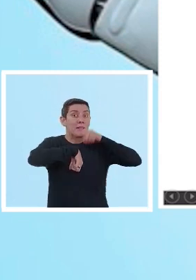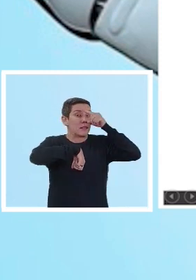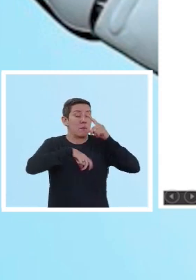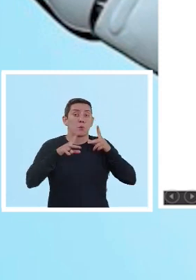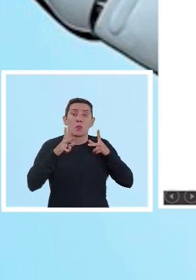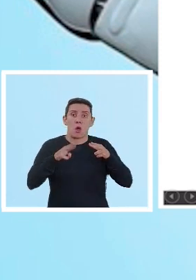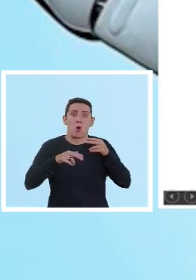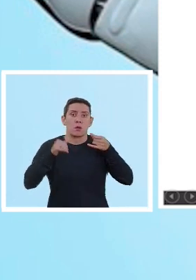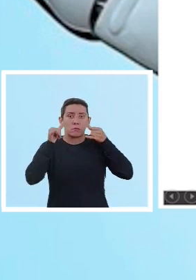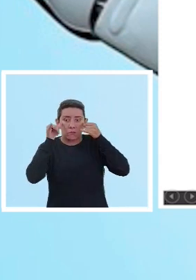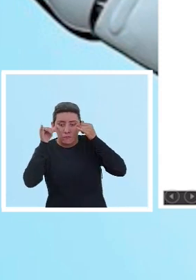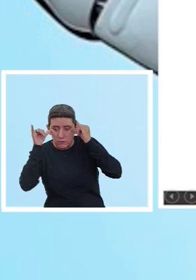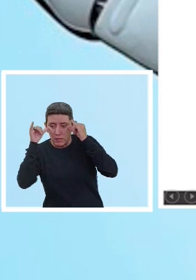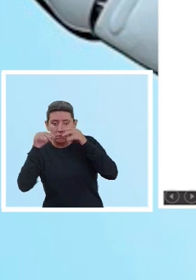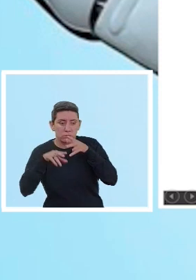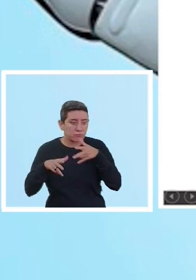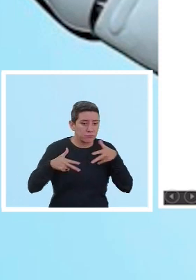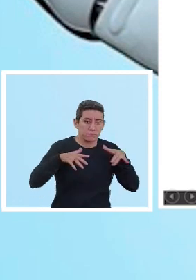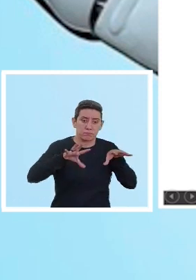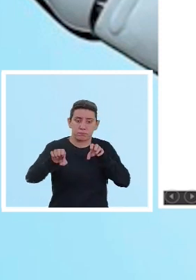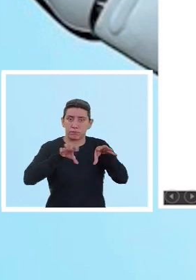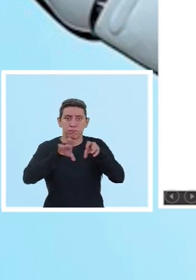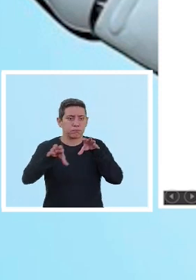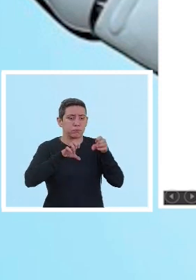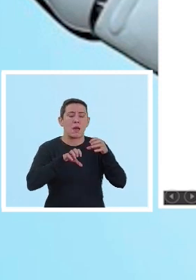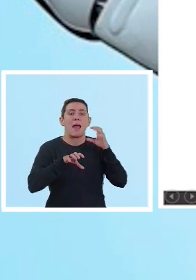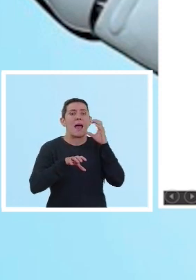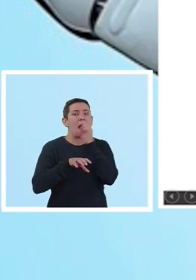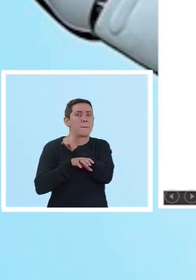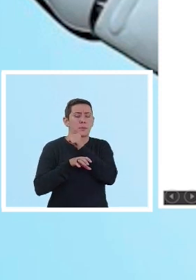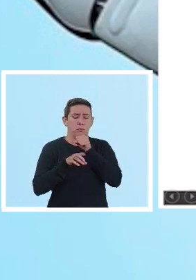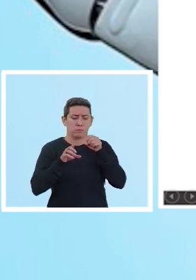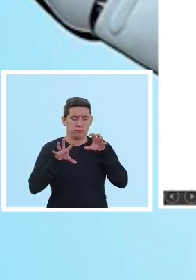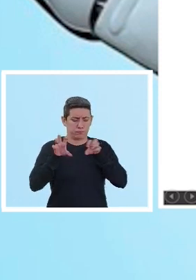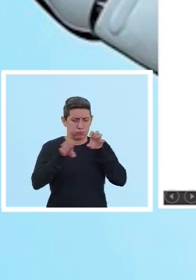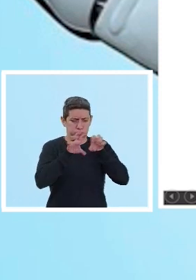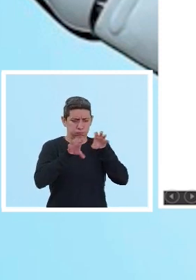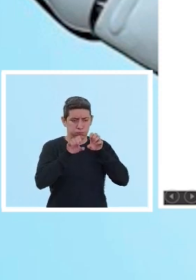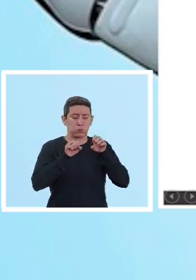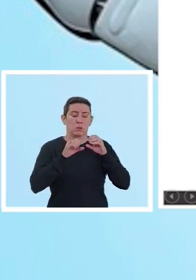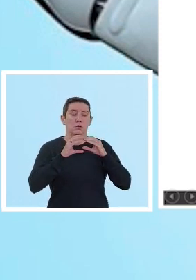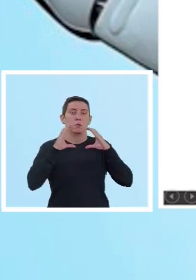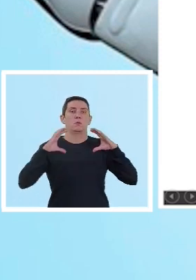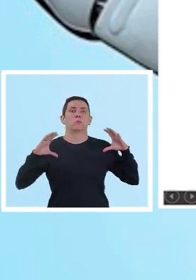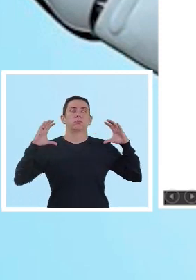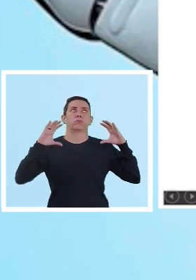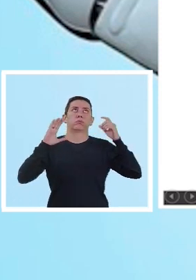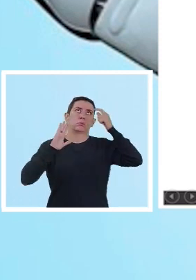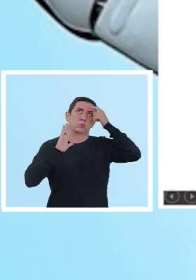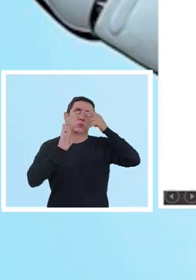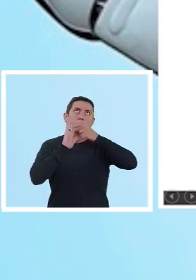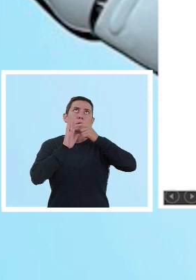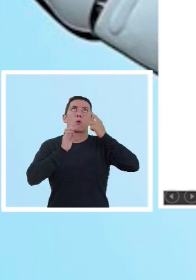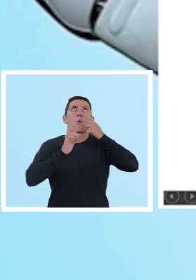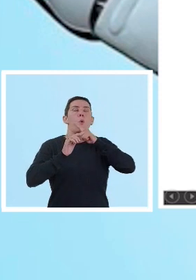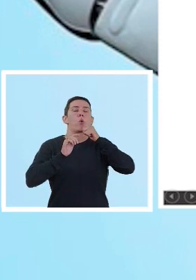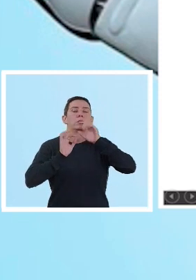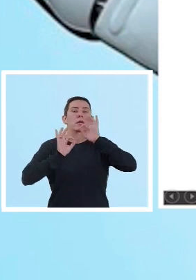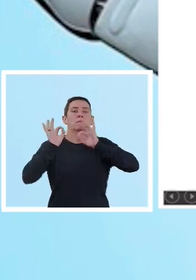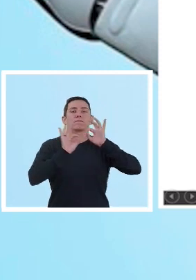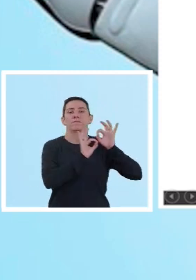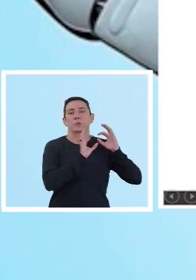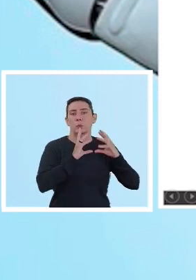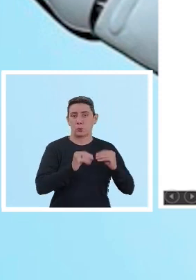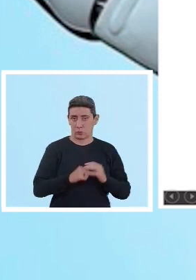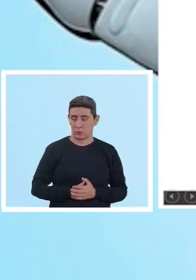uma movimentação delas nós conseguimos subir de forma rápida para nuvem através dos 5g fizemos